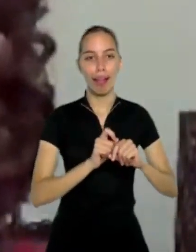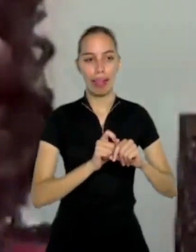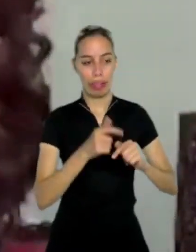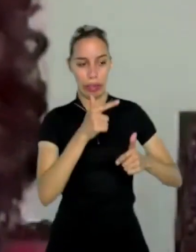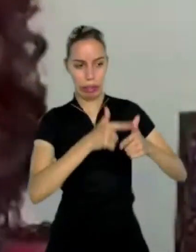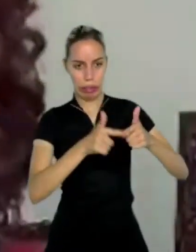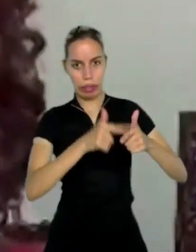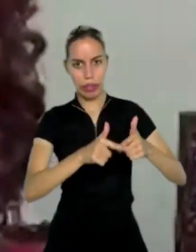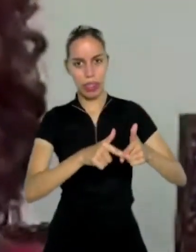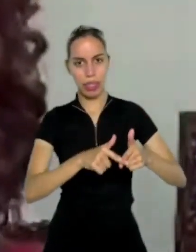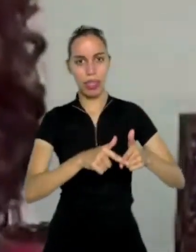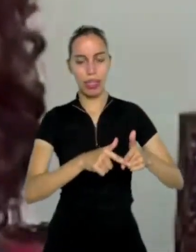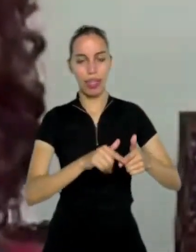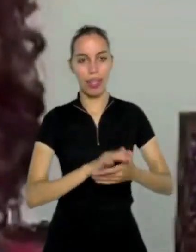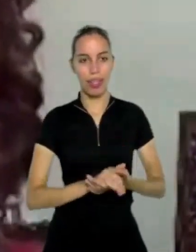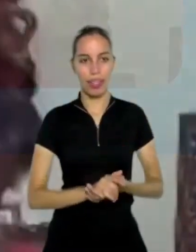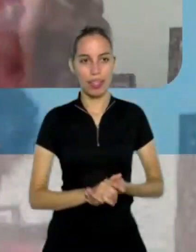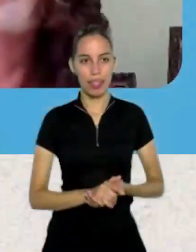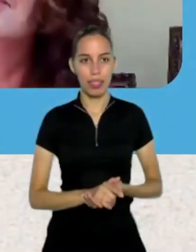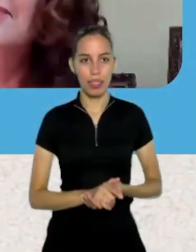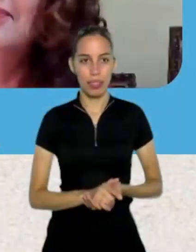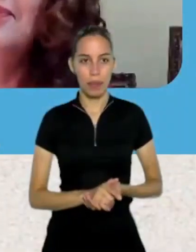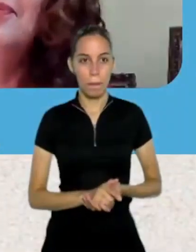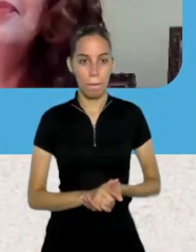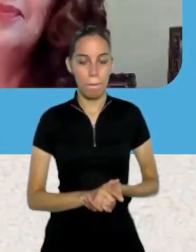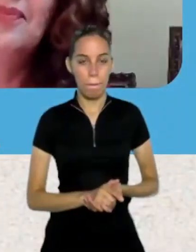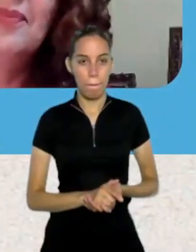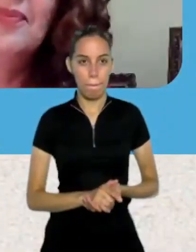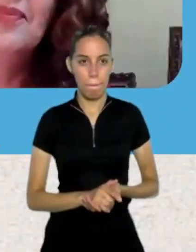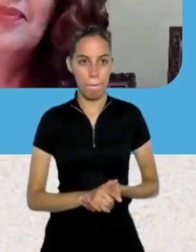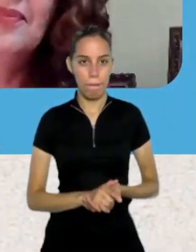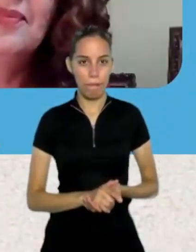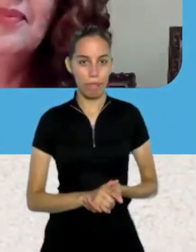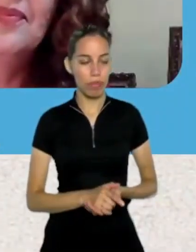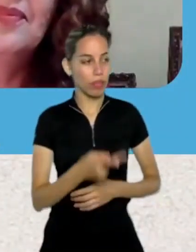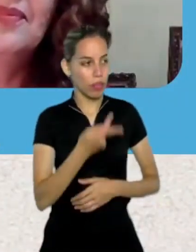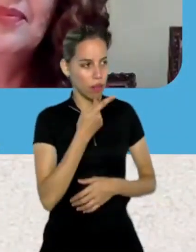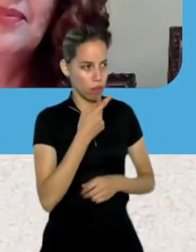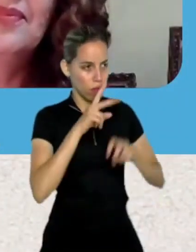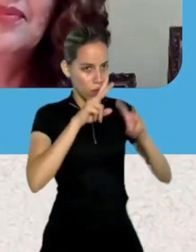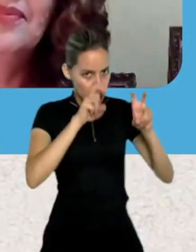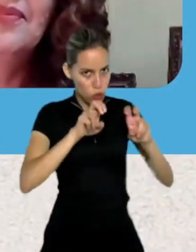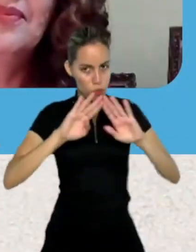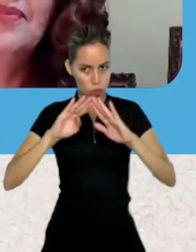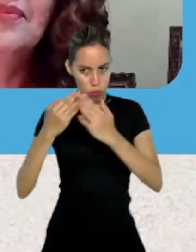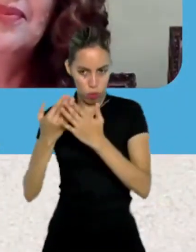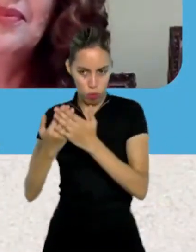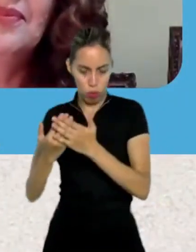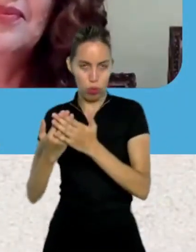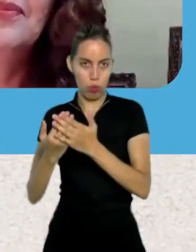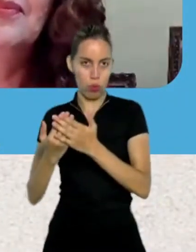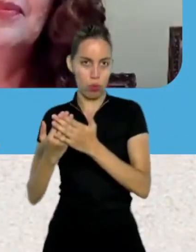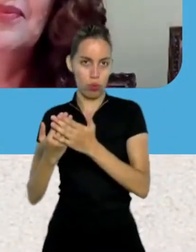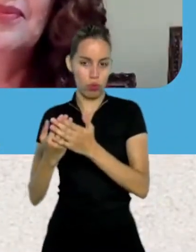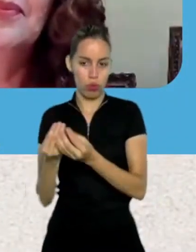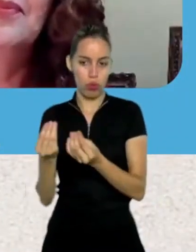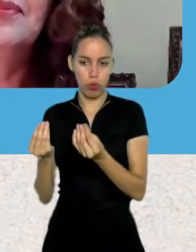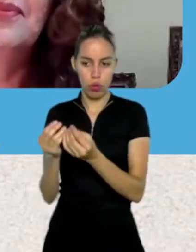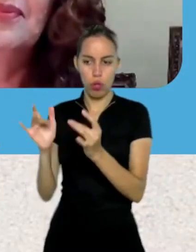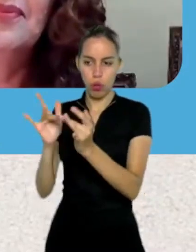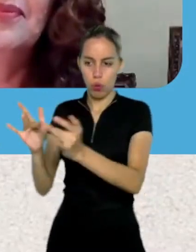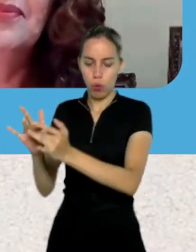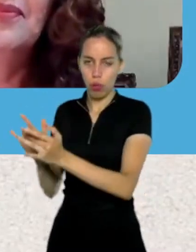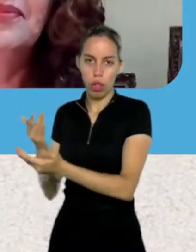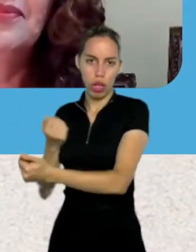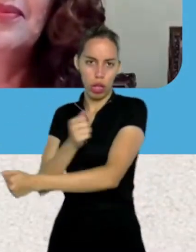Mas, Isso da leitura também, né? Mas isso, você citou a respeito da escola, né? No trato com os alunos ali,